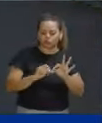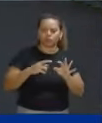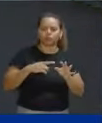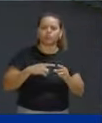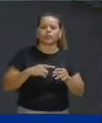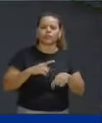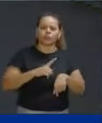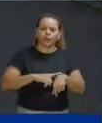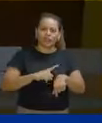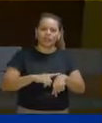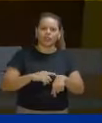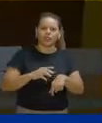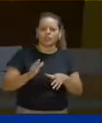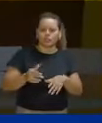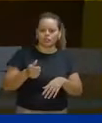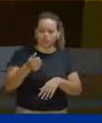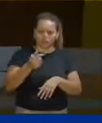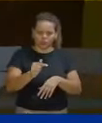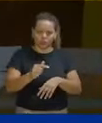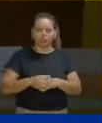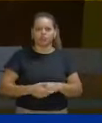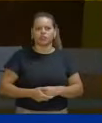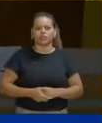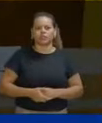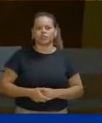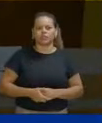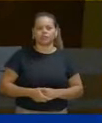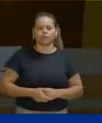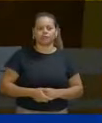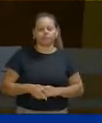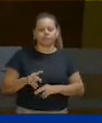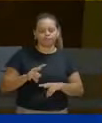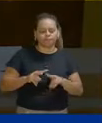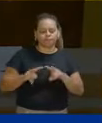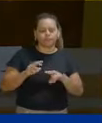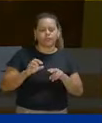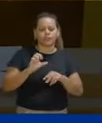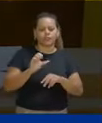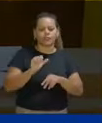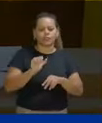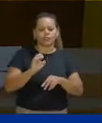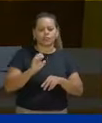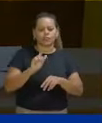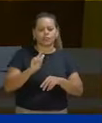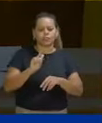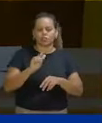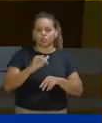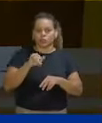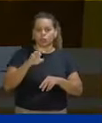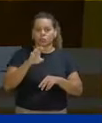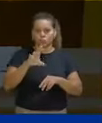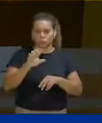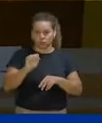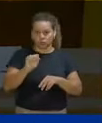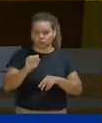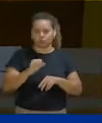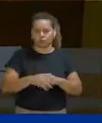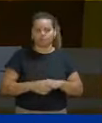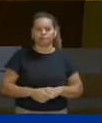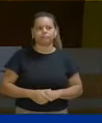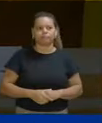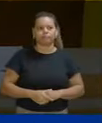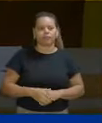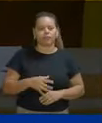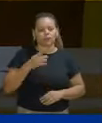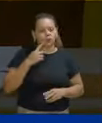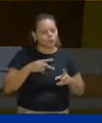ser? Então eu vou trabalhar aqui junto com a Sejude, observando a questão da quantidade de processos e tudo mais na medida do possível para a gente